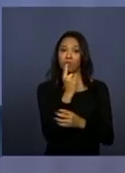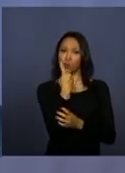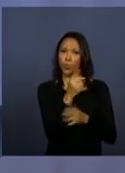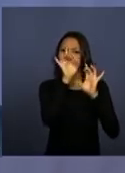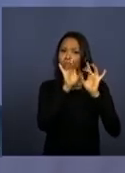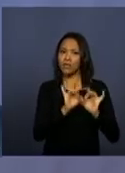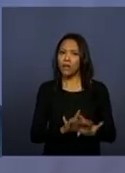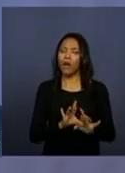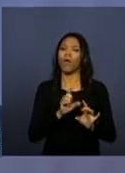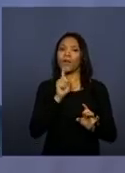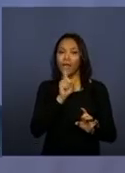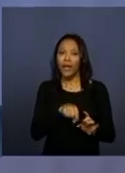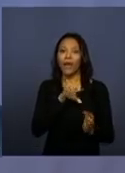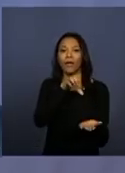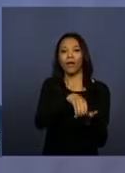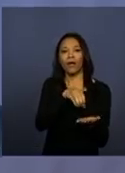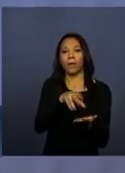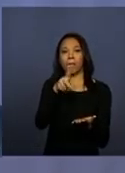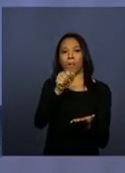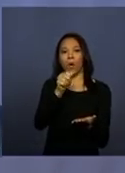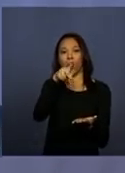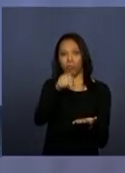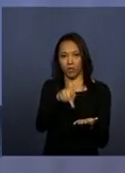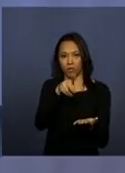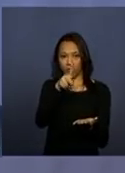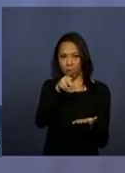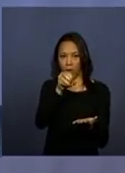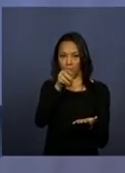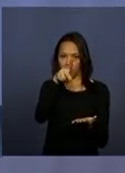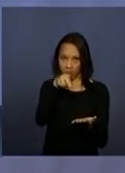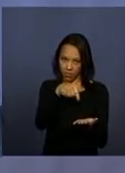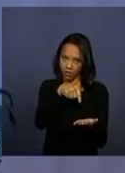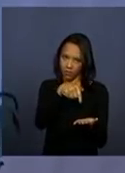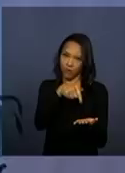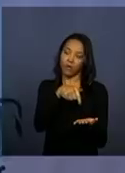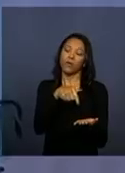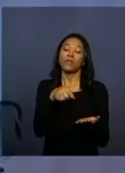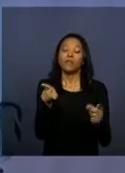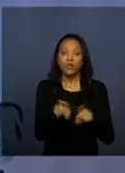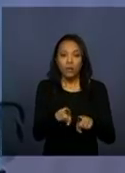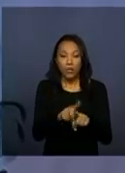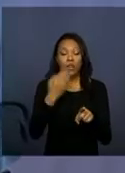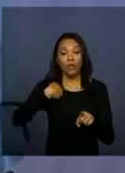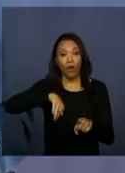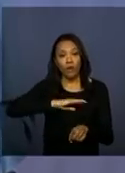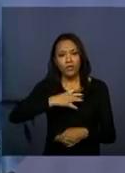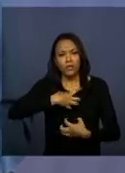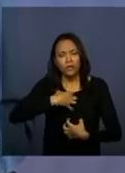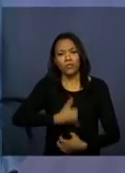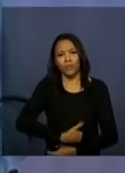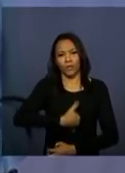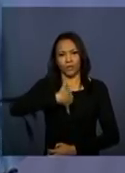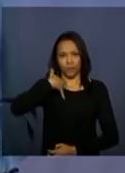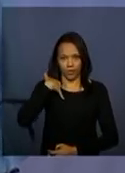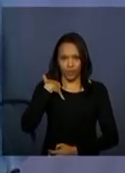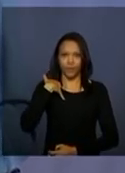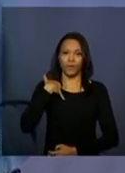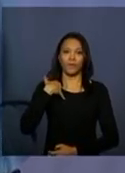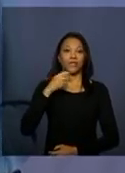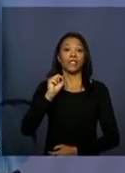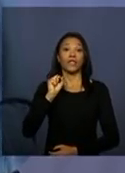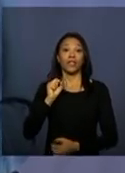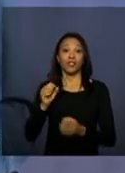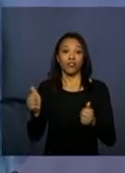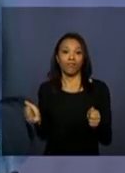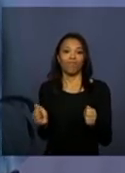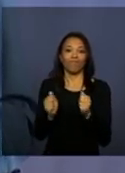esses centros POP. Daí porque também nos orgulhamos muito de ter